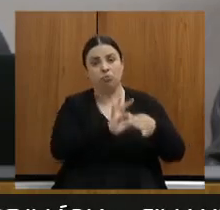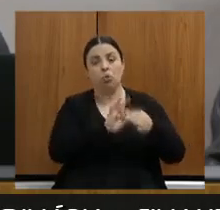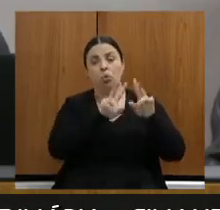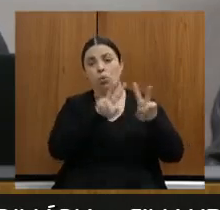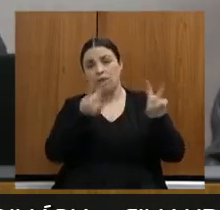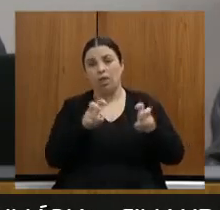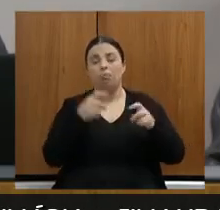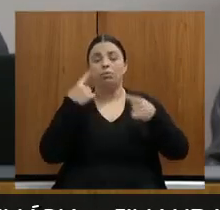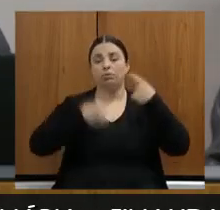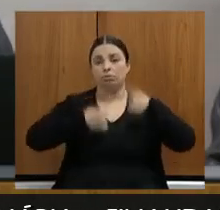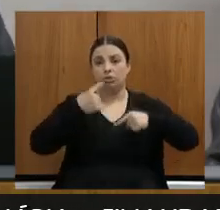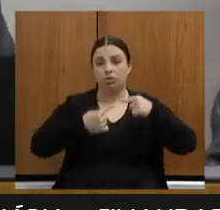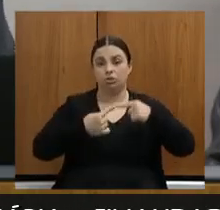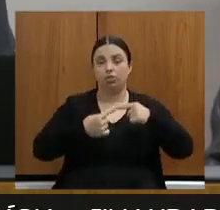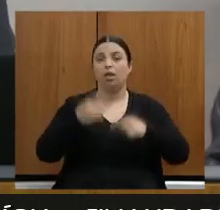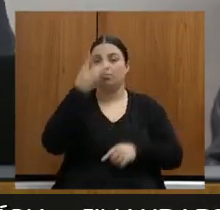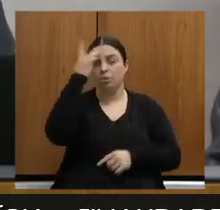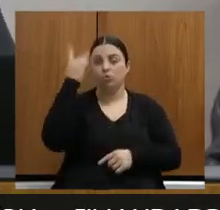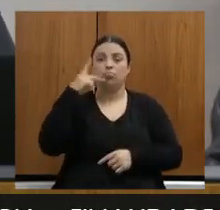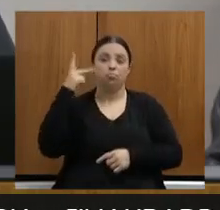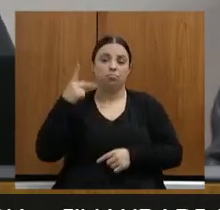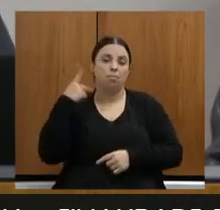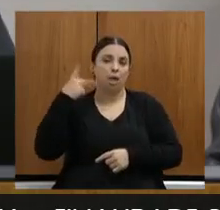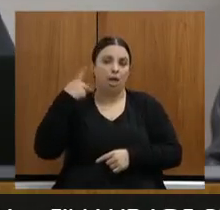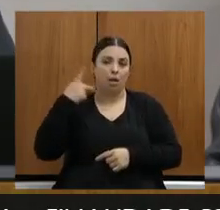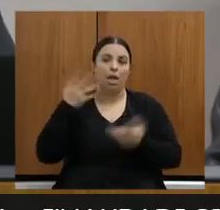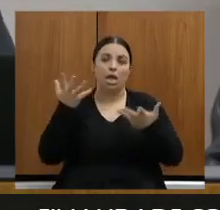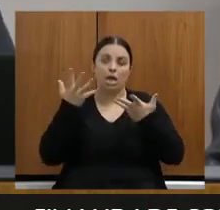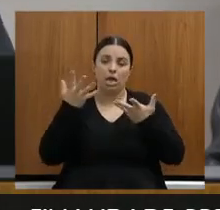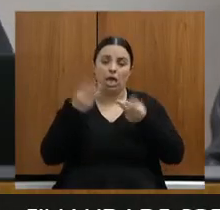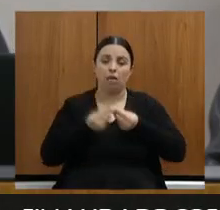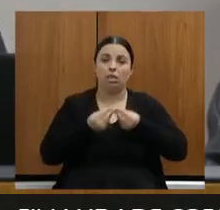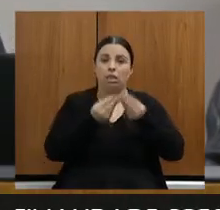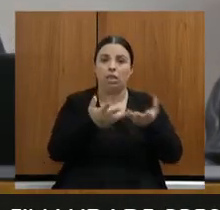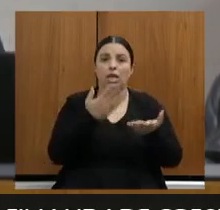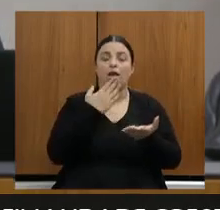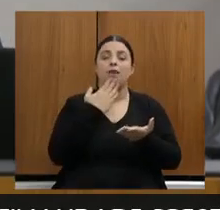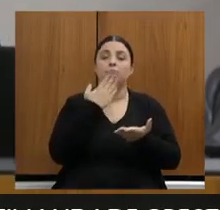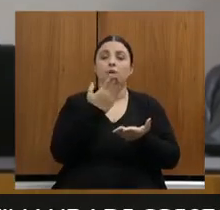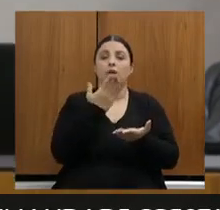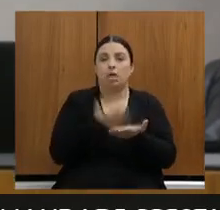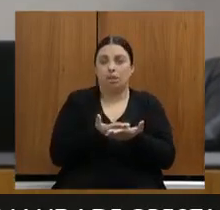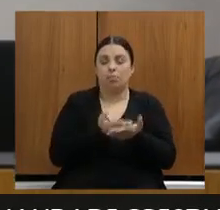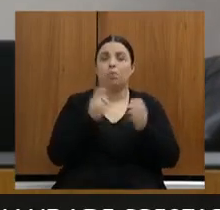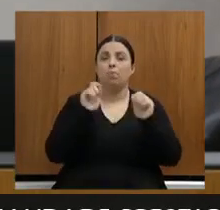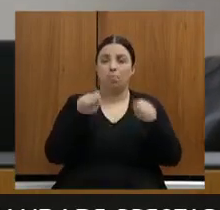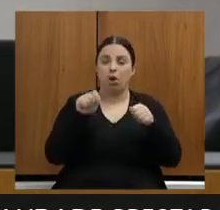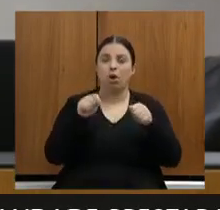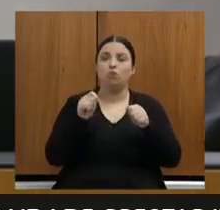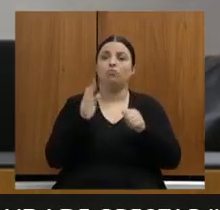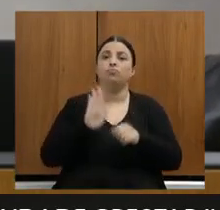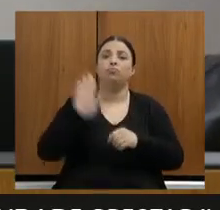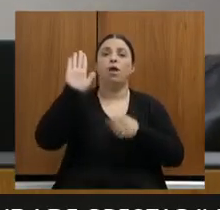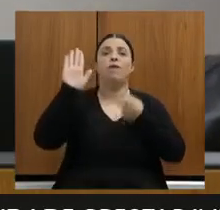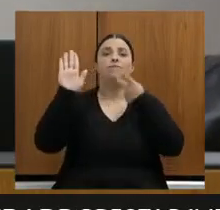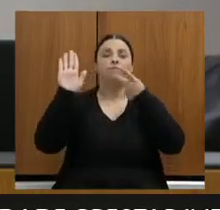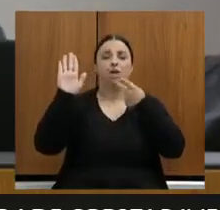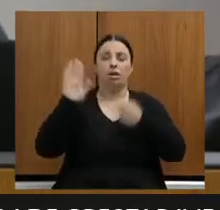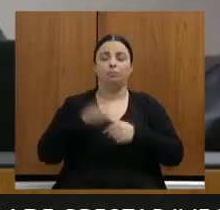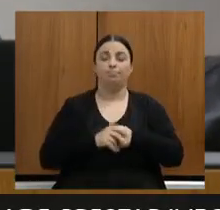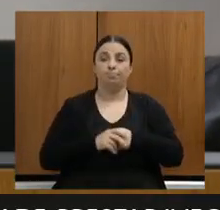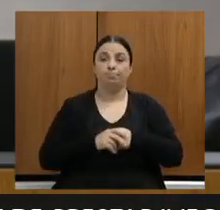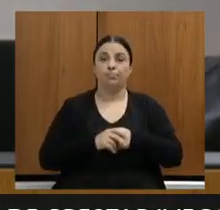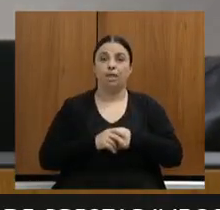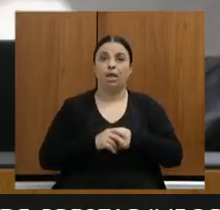os parlamentares que ainda desejam apresentar requerimentos possam manifestar para aumente sobre a